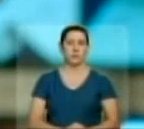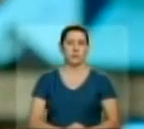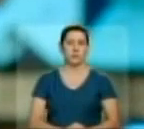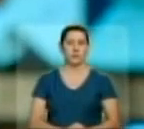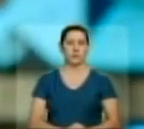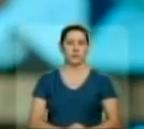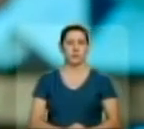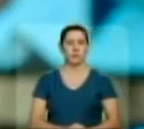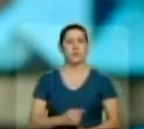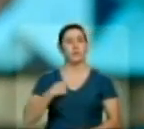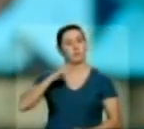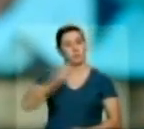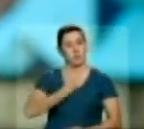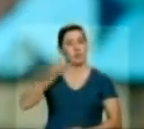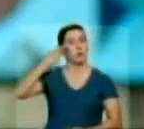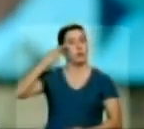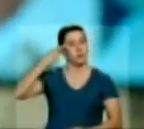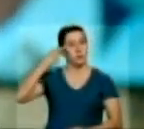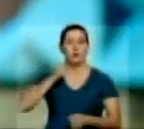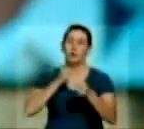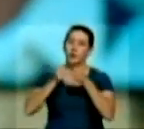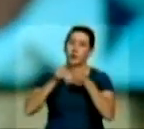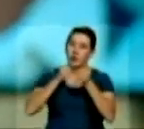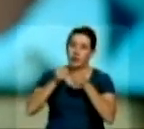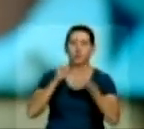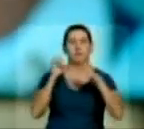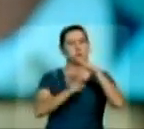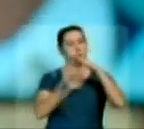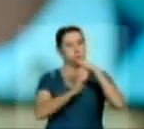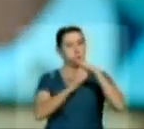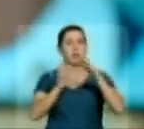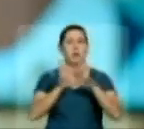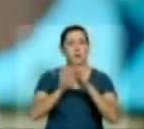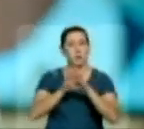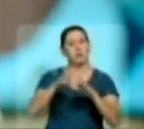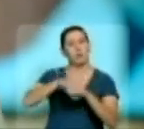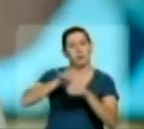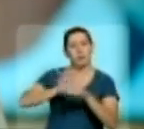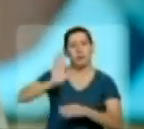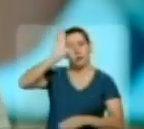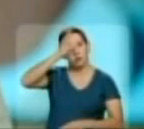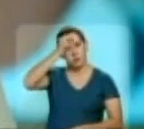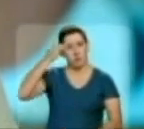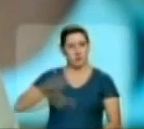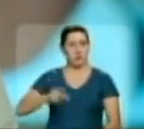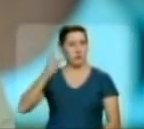da gente. João Dória, esse cara é diferente. João Dória aqui.